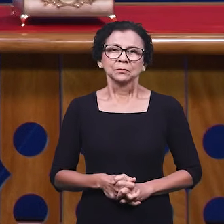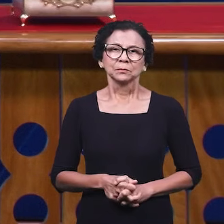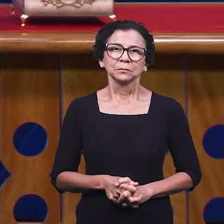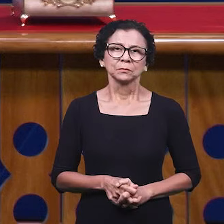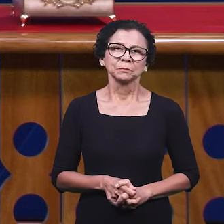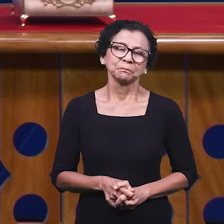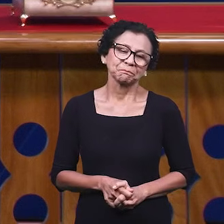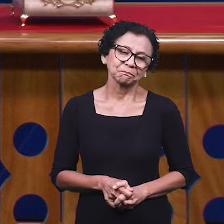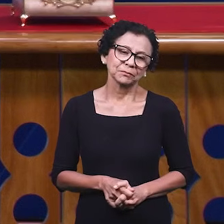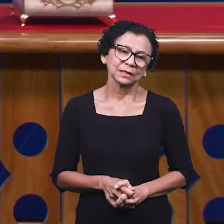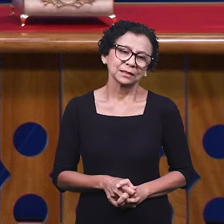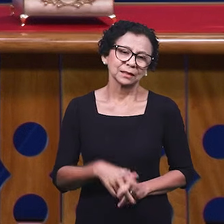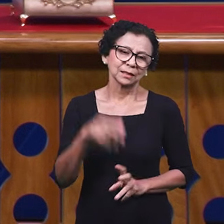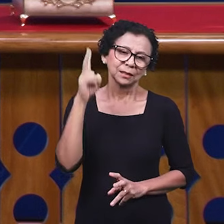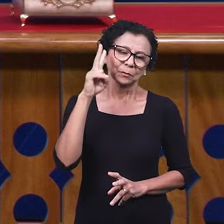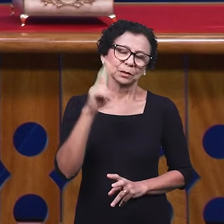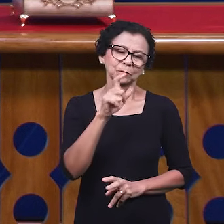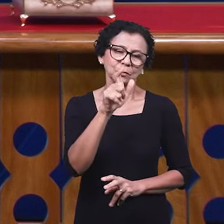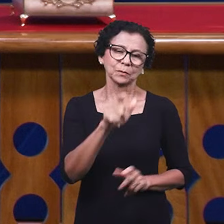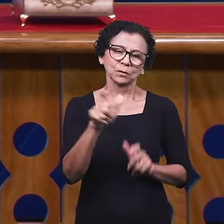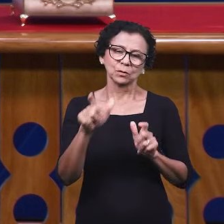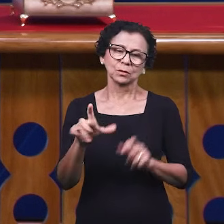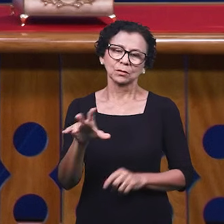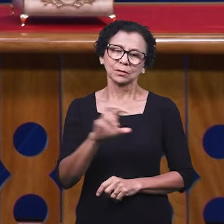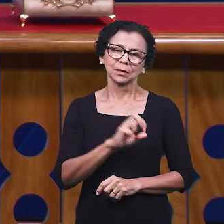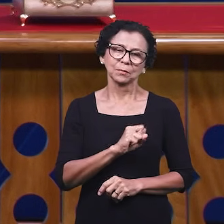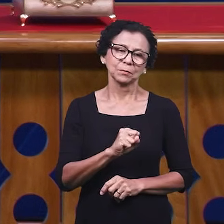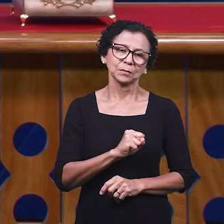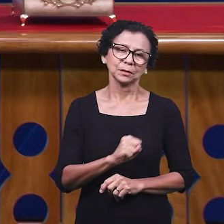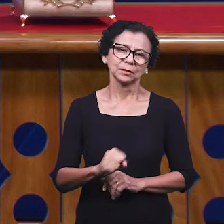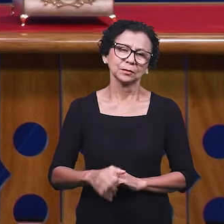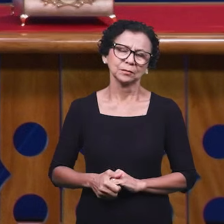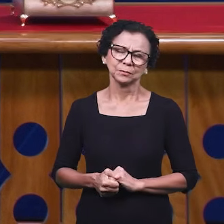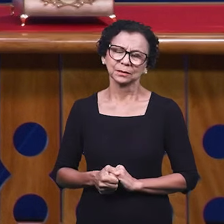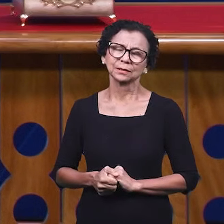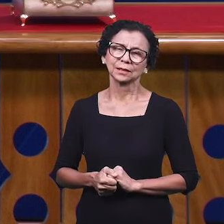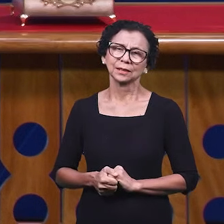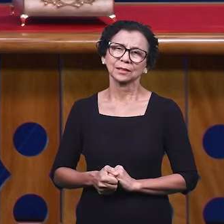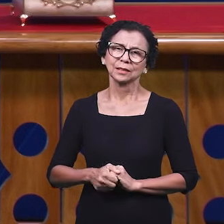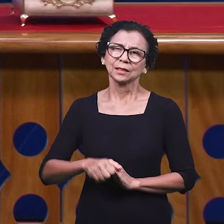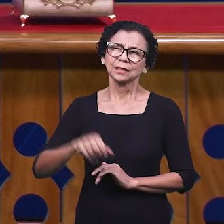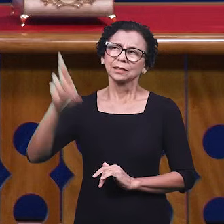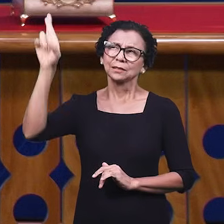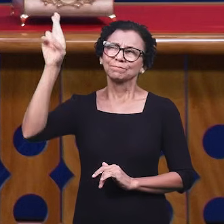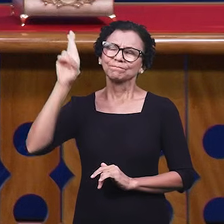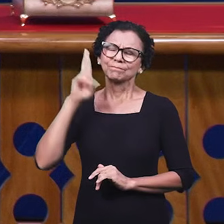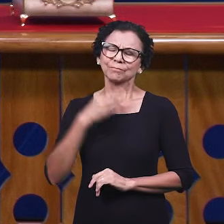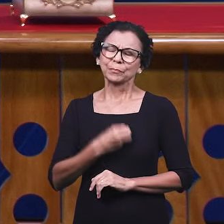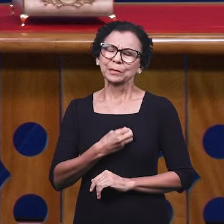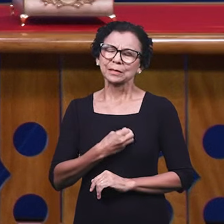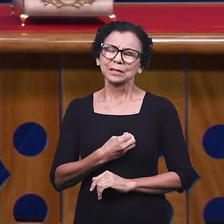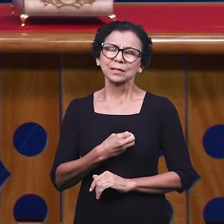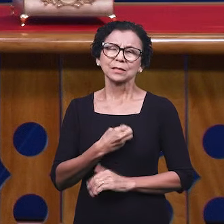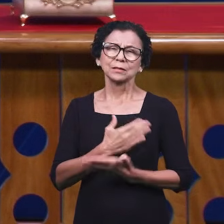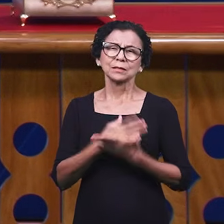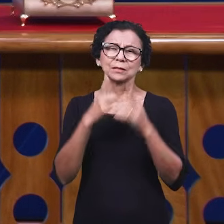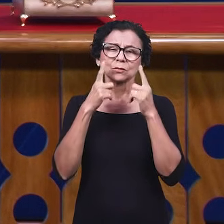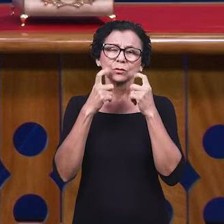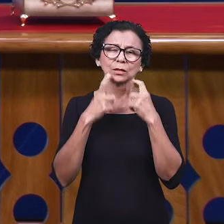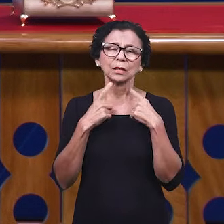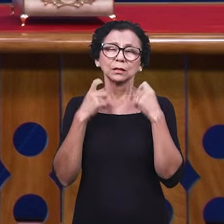por pessoas tão amadas ou situações tão delicadas e a presença de Deus nos quebranta, não é? E você não consegue nem